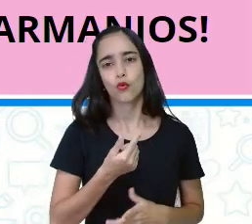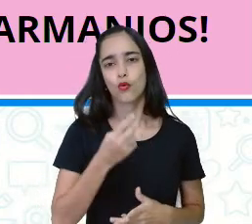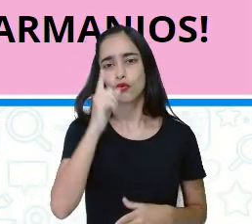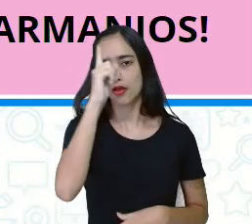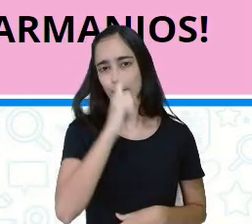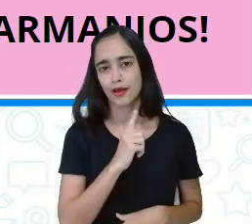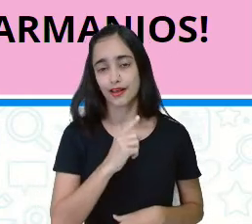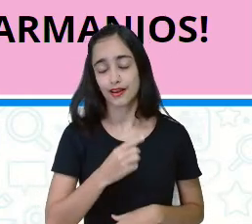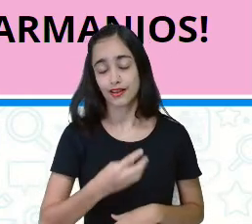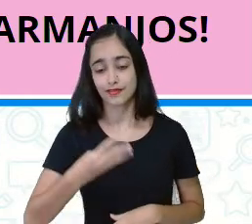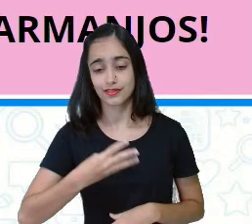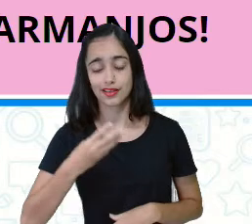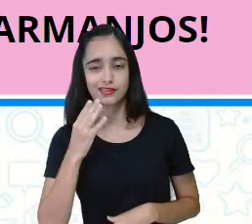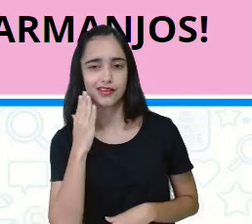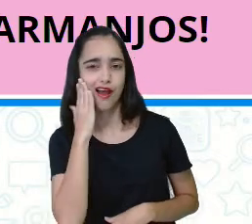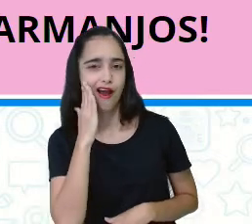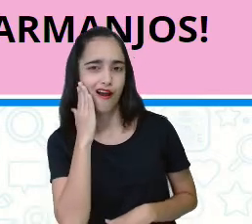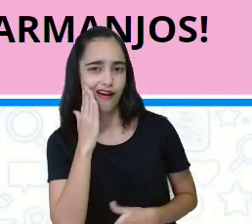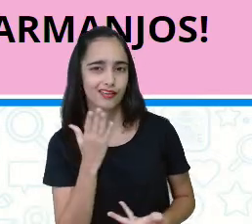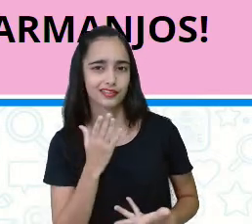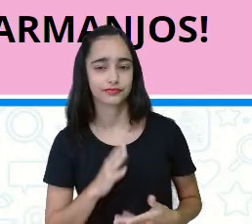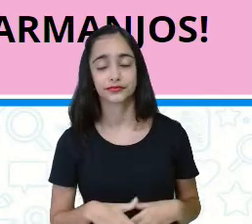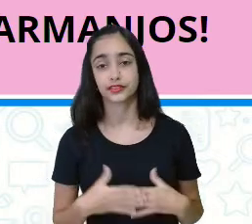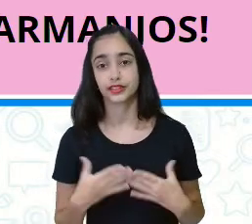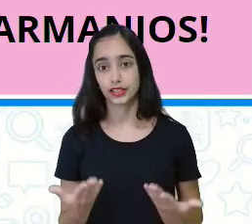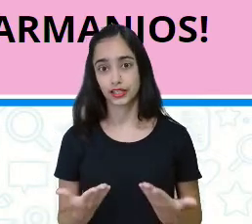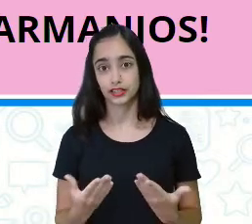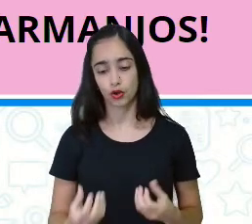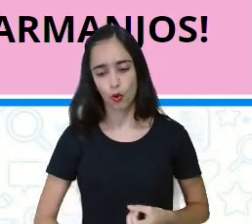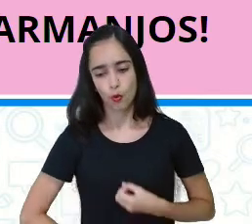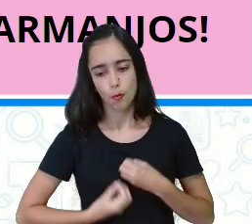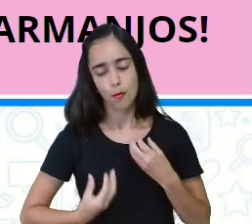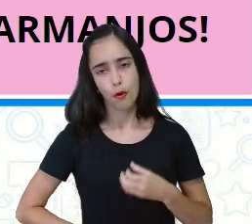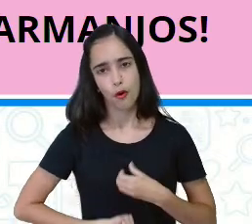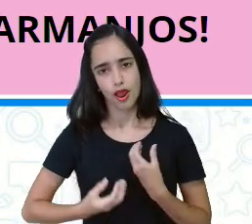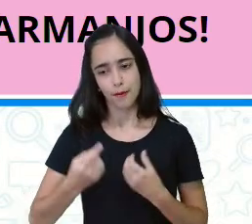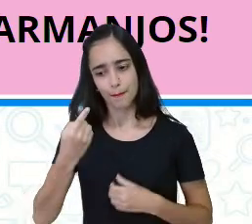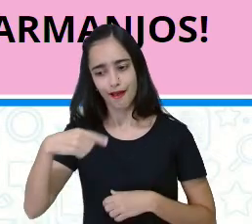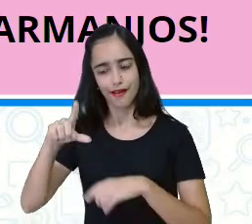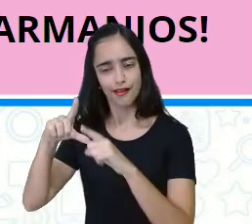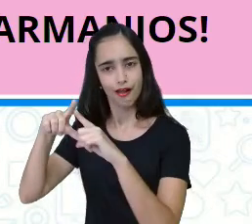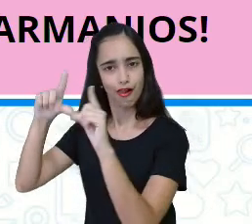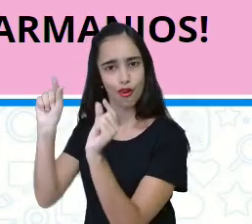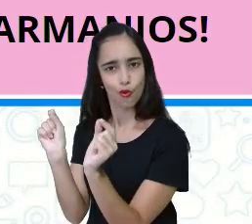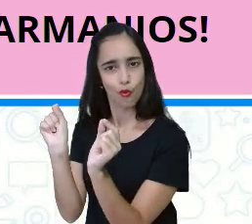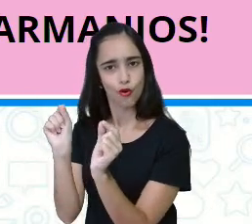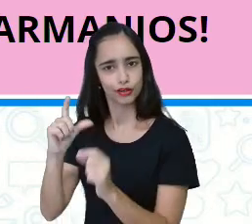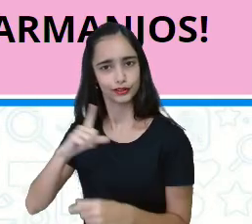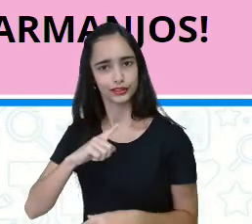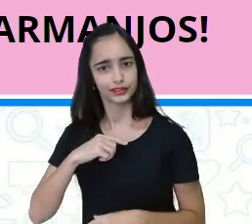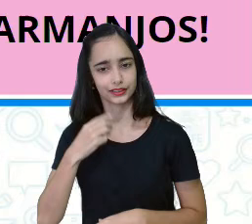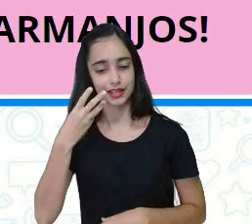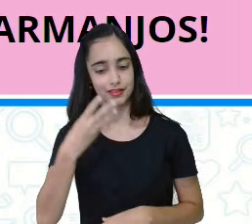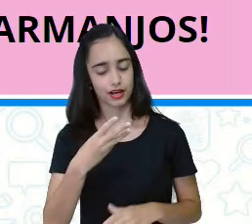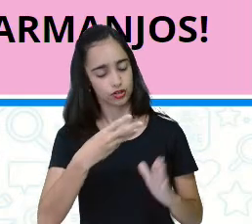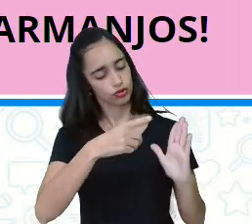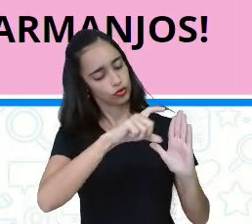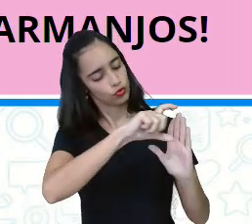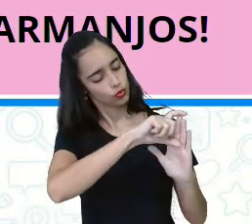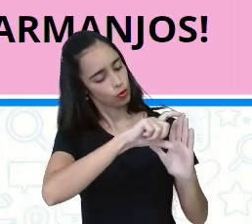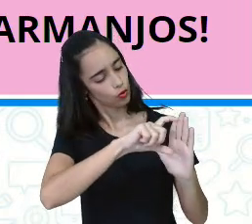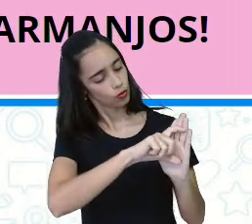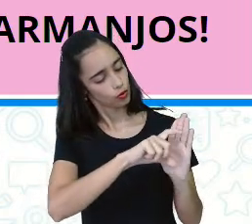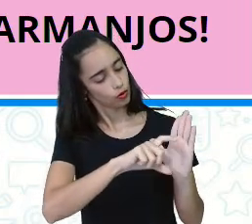tá? Então, esse poema Para Ir à Lua, de Cecília Meirelles, tem 3 estrofes que